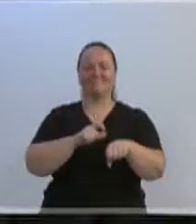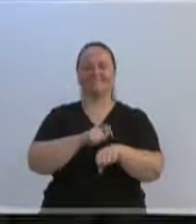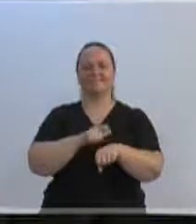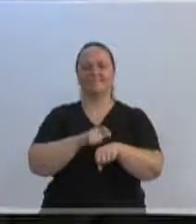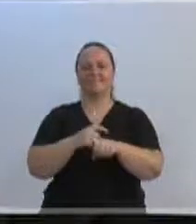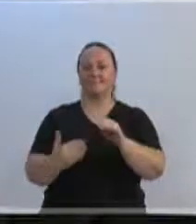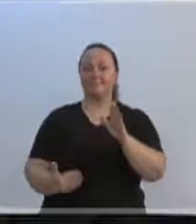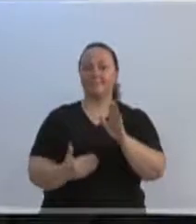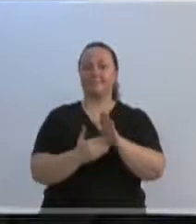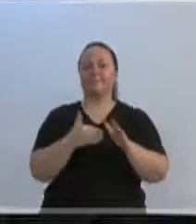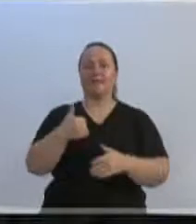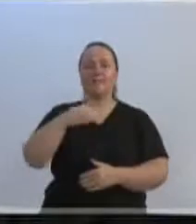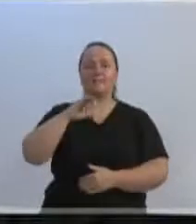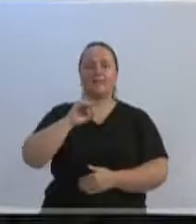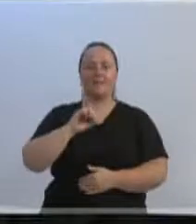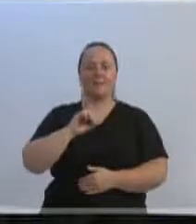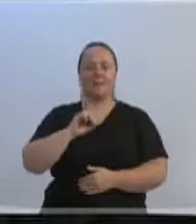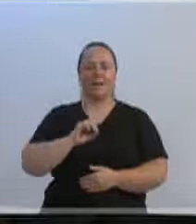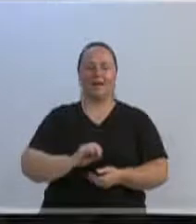até 10 minutos